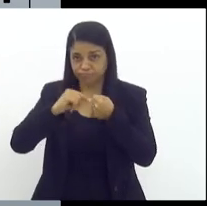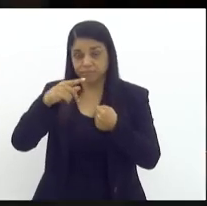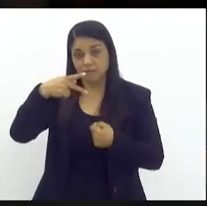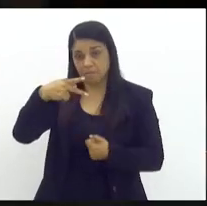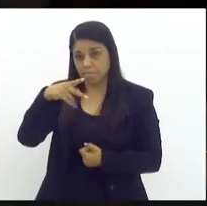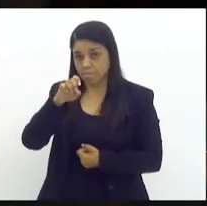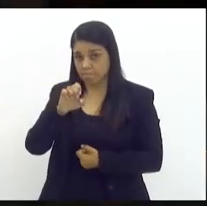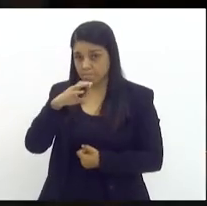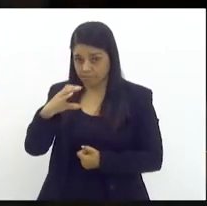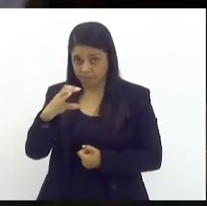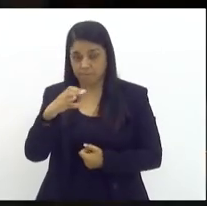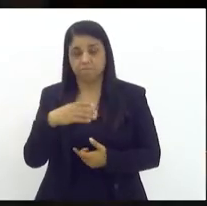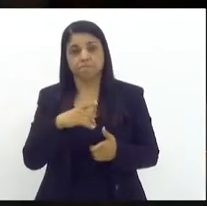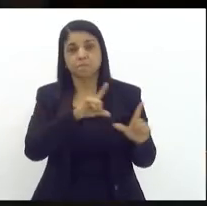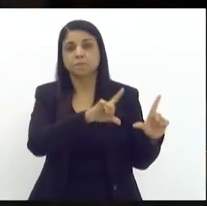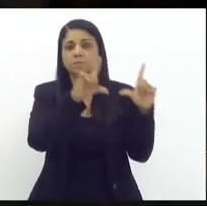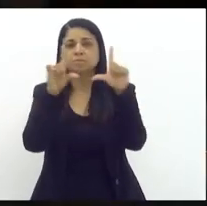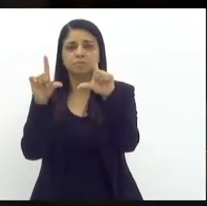próximo